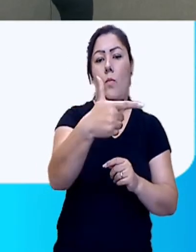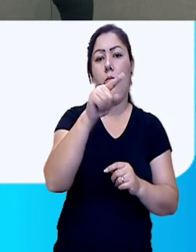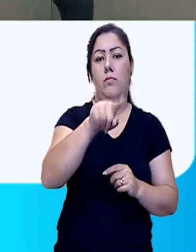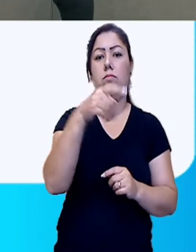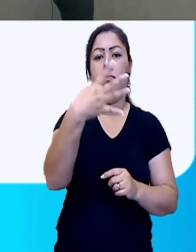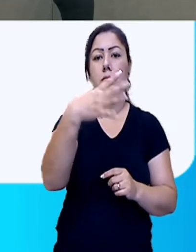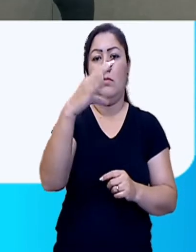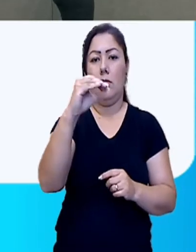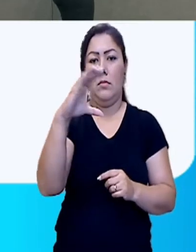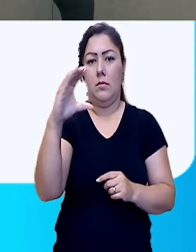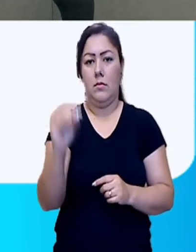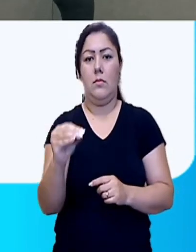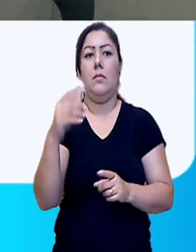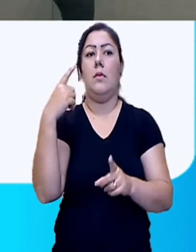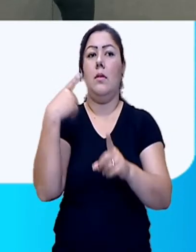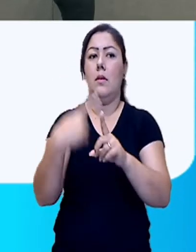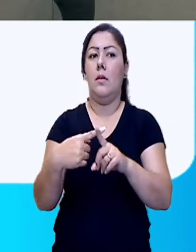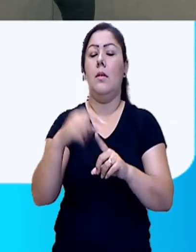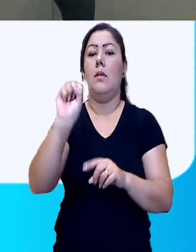850.